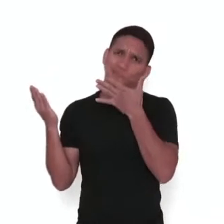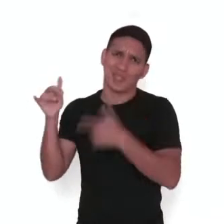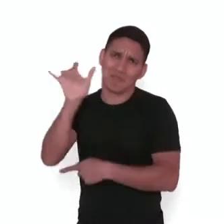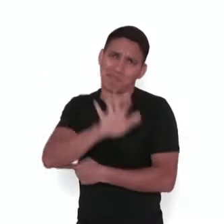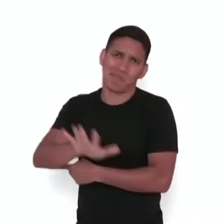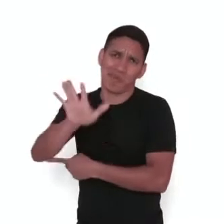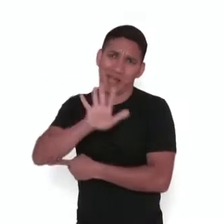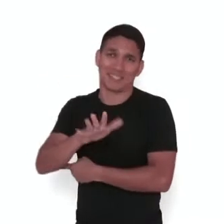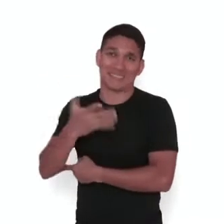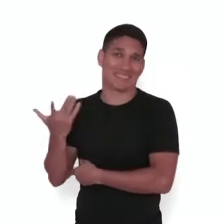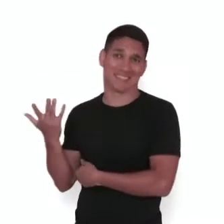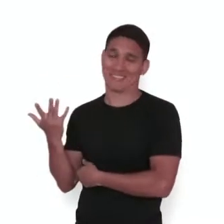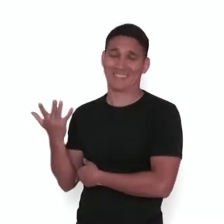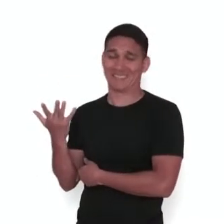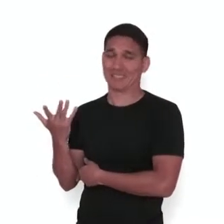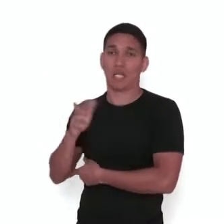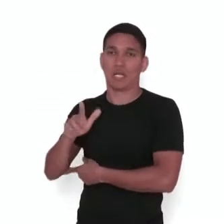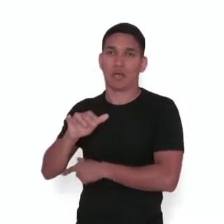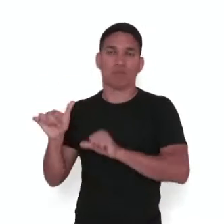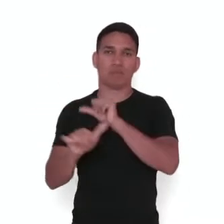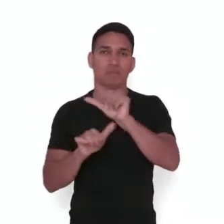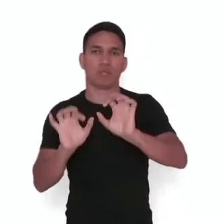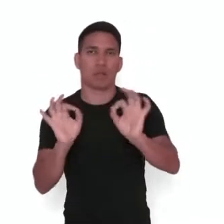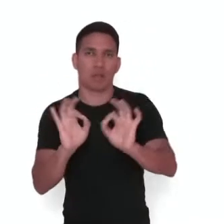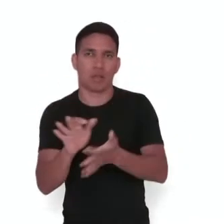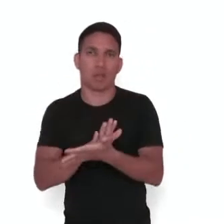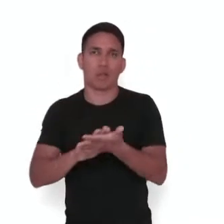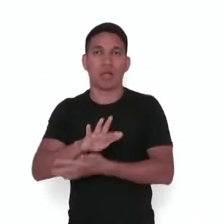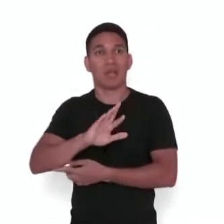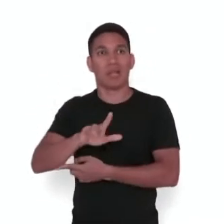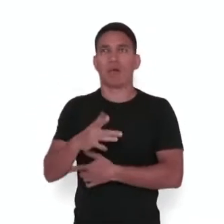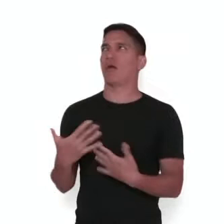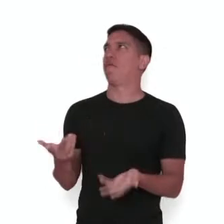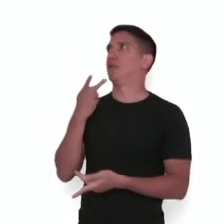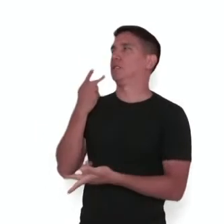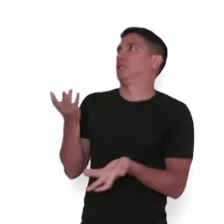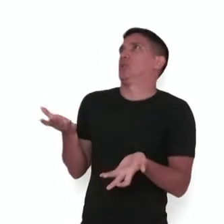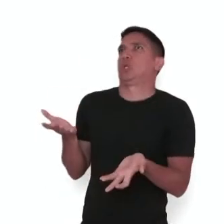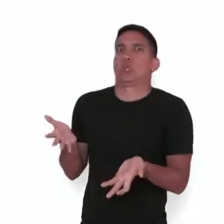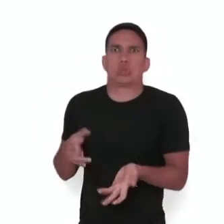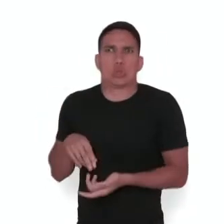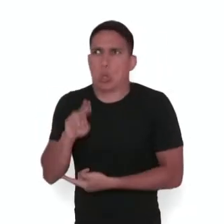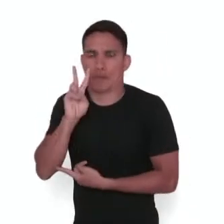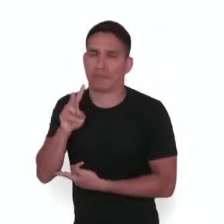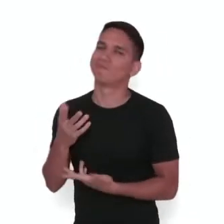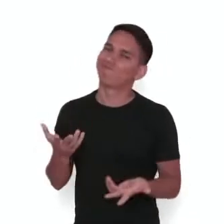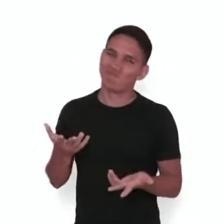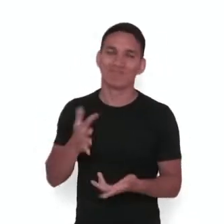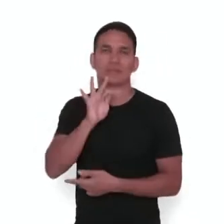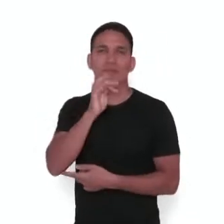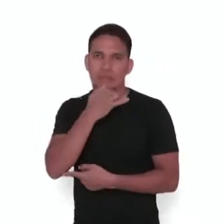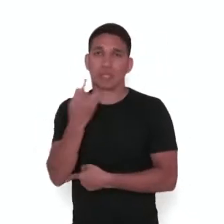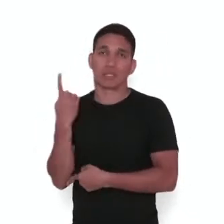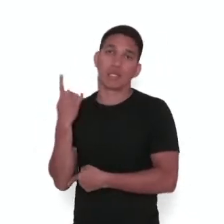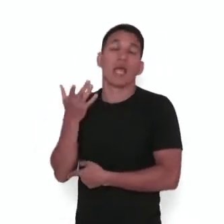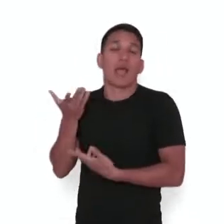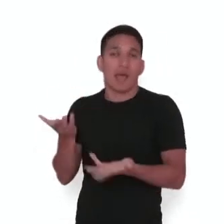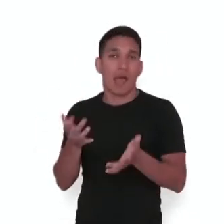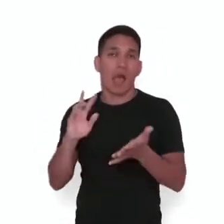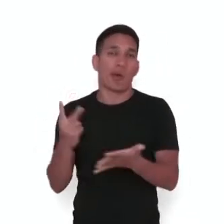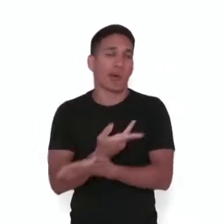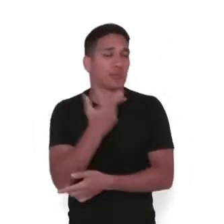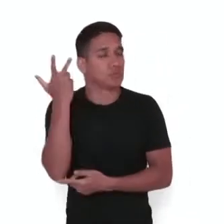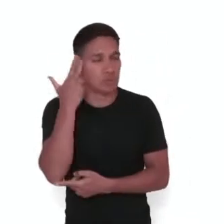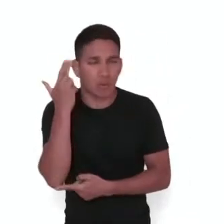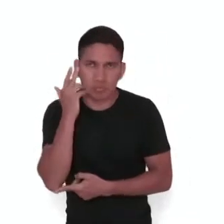é alterada de forma nenhuma, é aquela que você diz, nossa, nunca vi. É uma imagem infelizmente